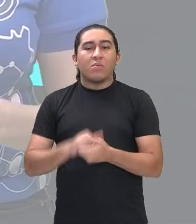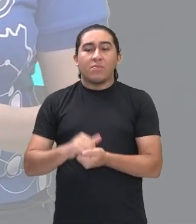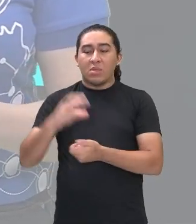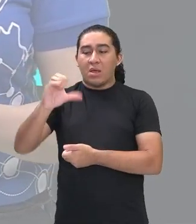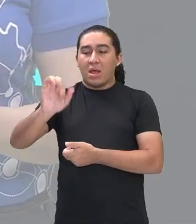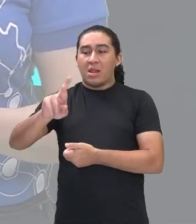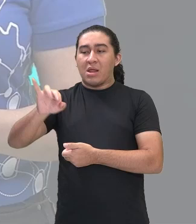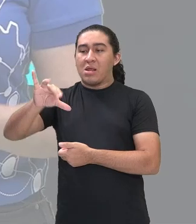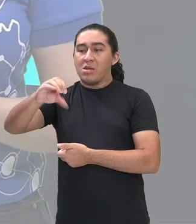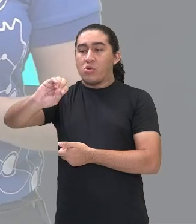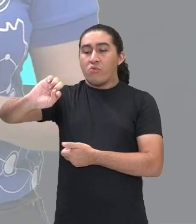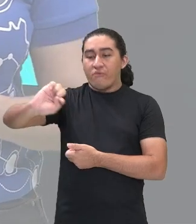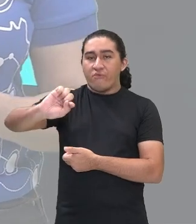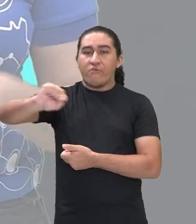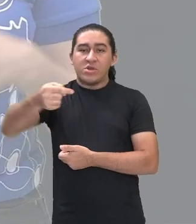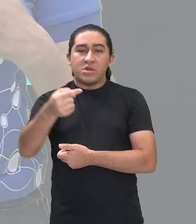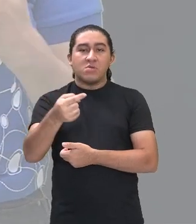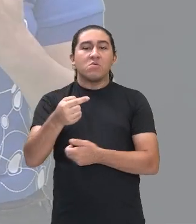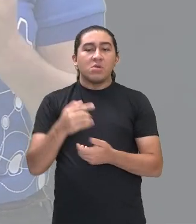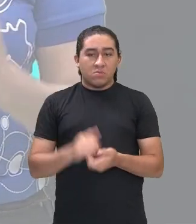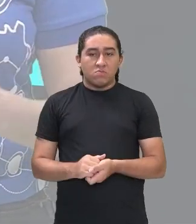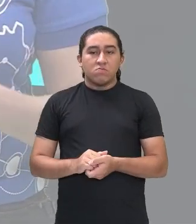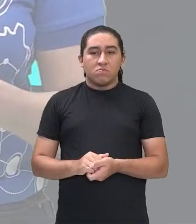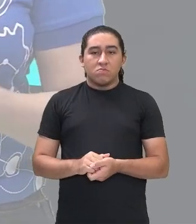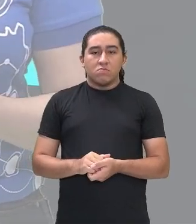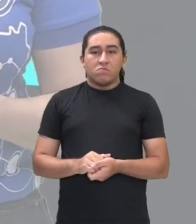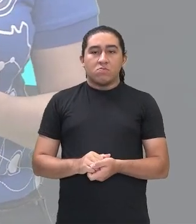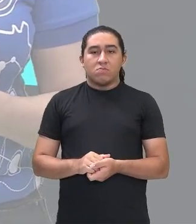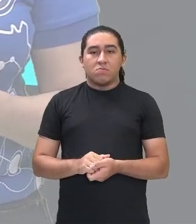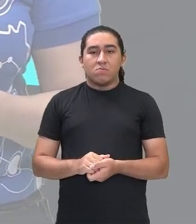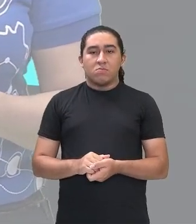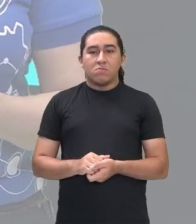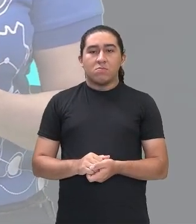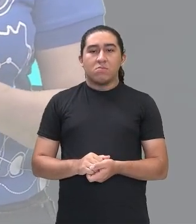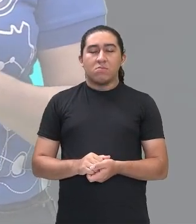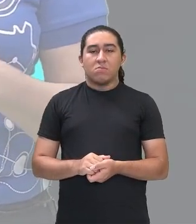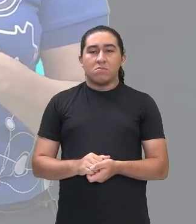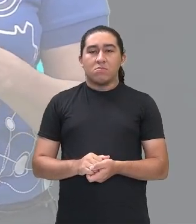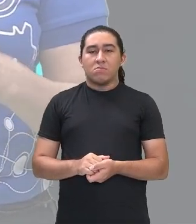Careiro, vírgula, temos mais alguma aqui,